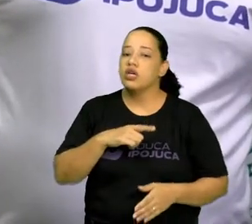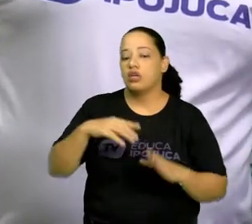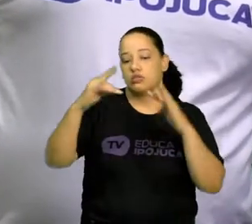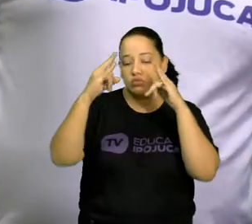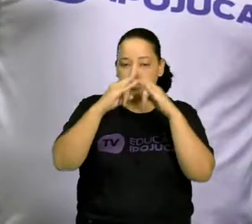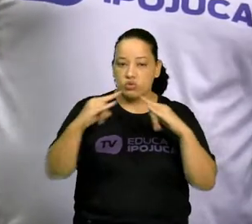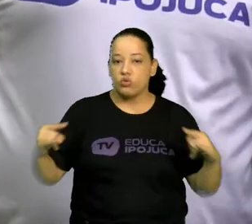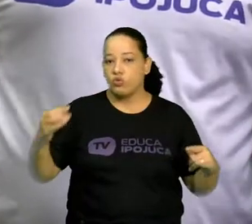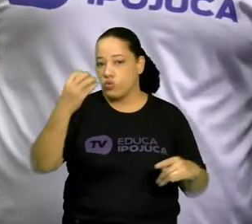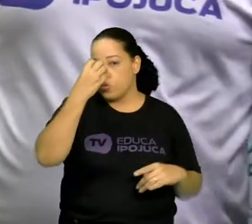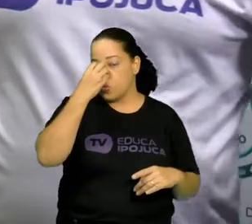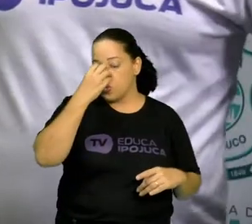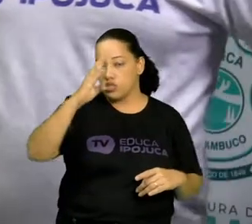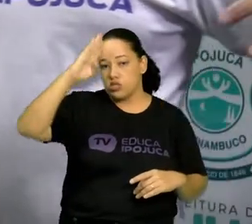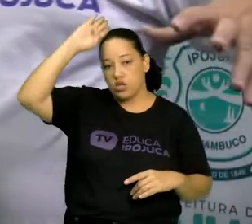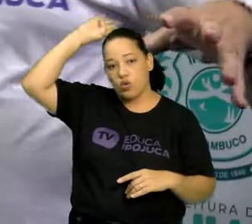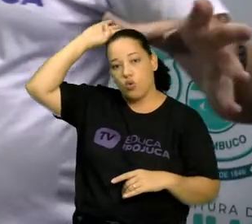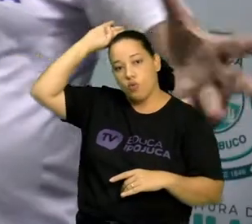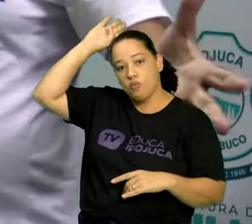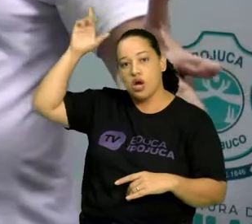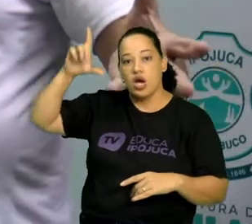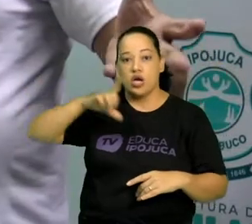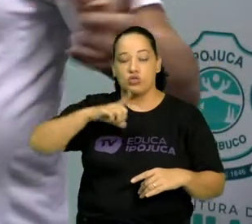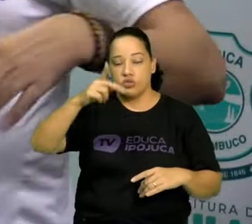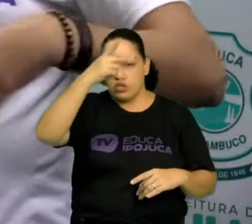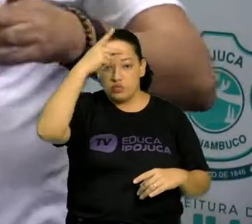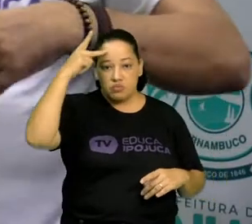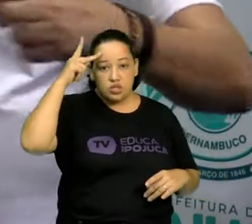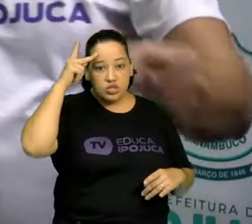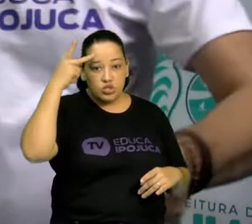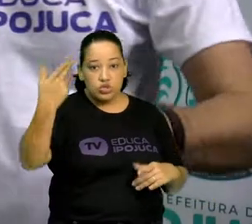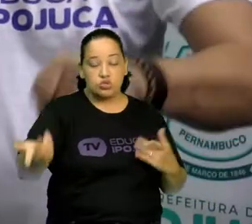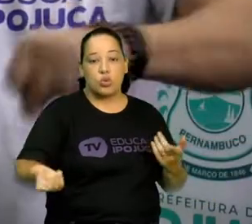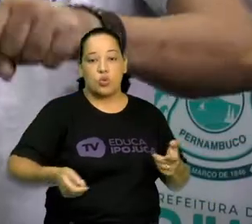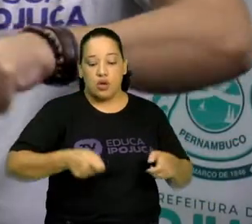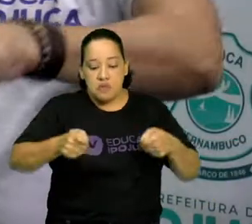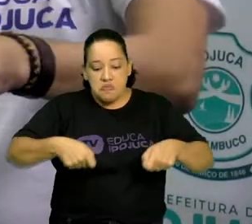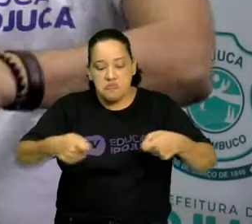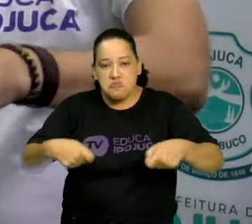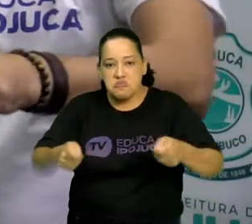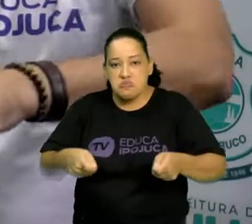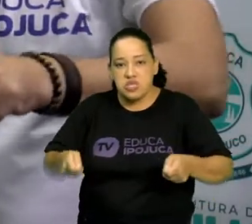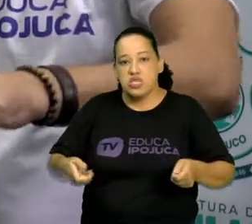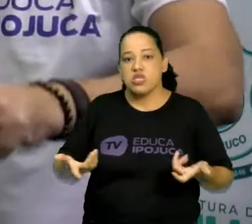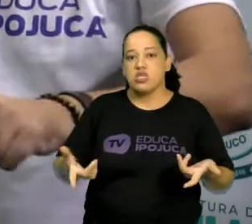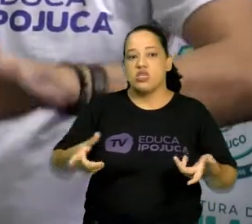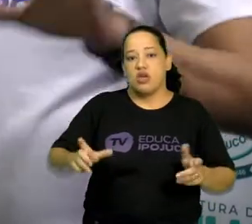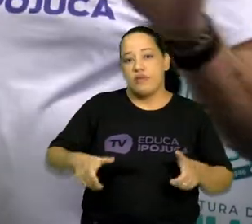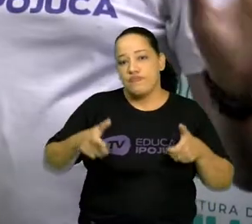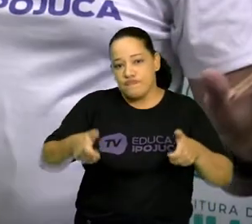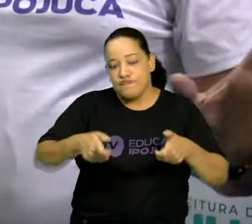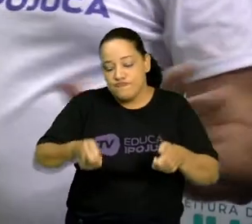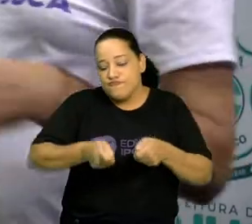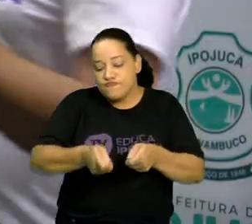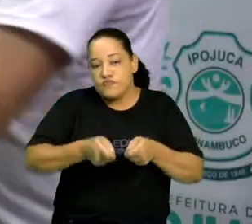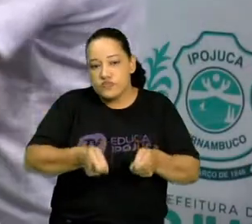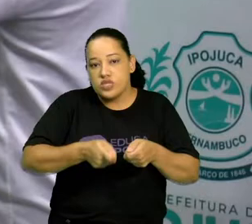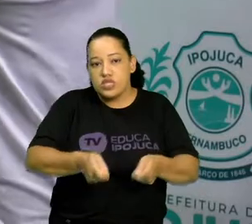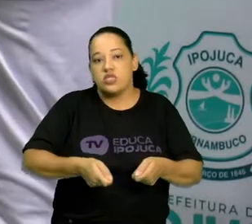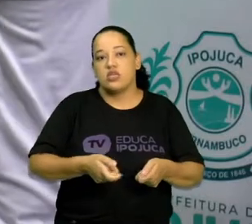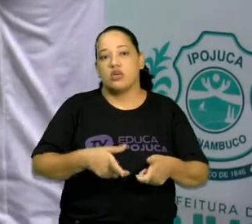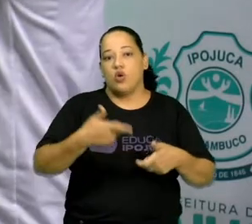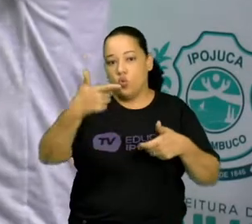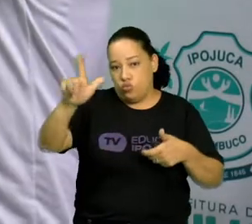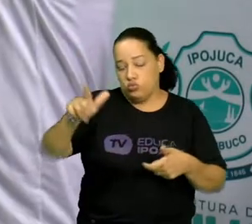coisa. O circo romano são os gladiadores, são as bigas, aquelas corridas de biga, não sei o quê, é outra coisa.